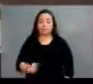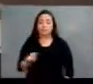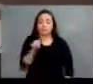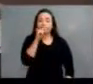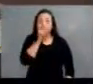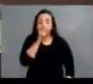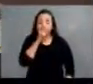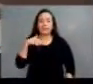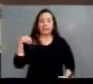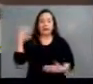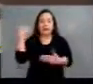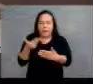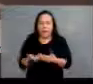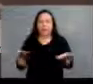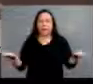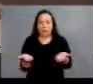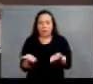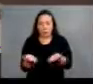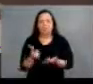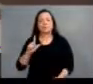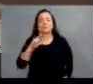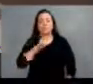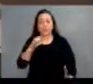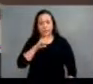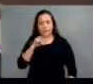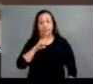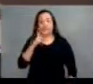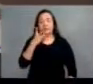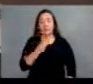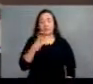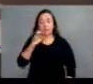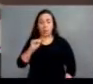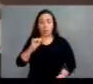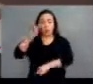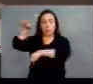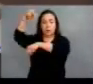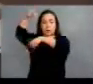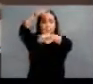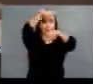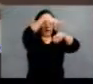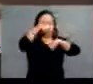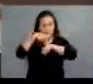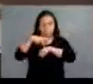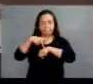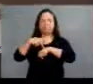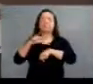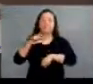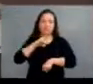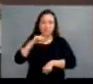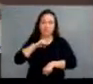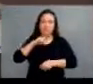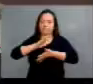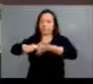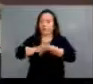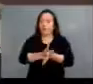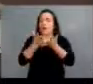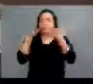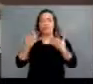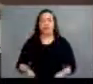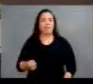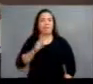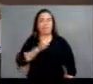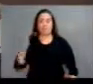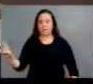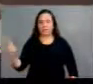Lamentavelmente, até hoje, ainda há 38 países no mundo que criminalizam